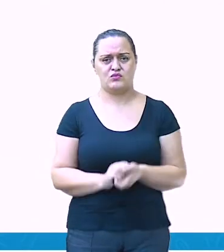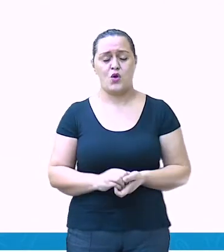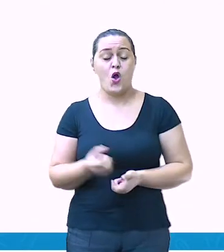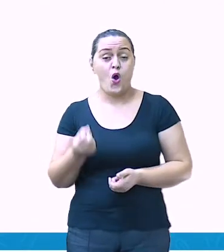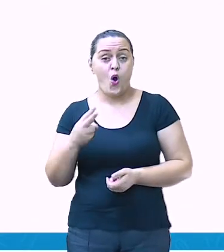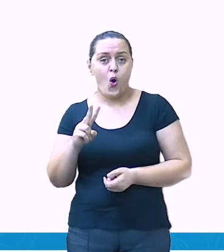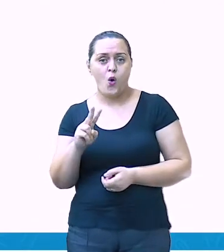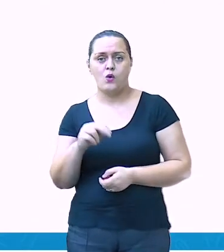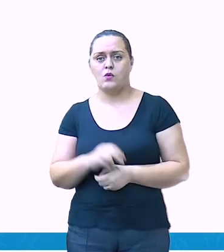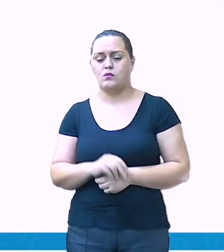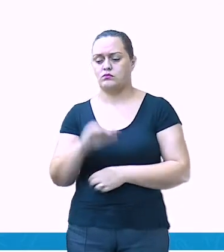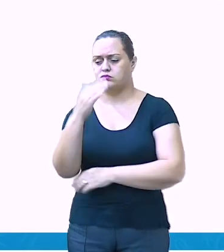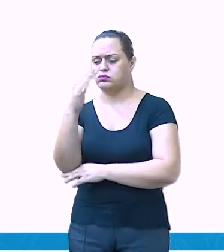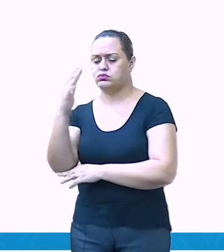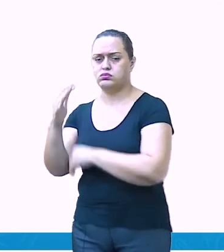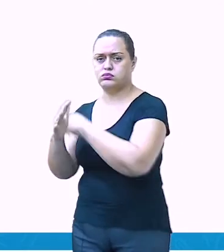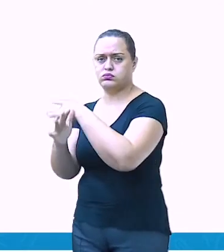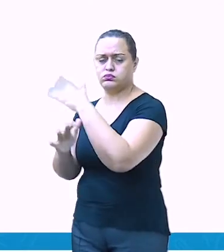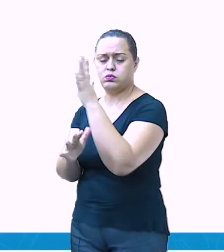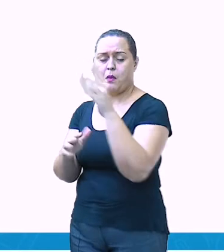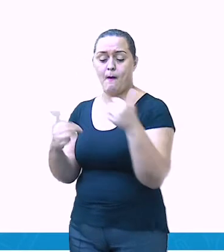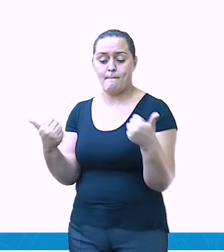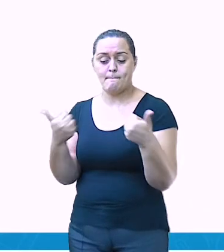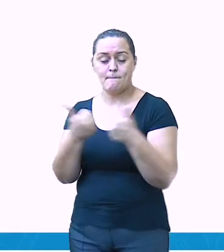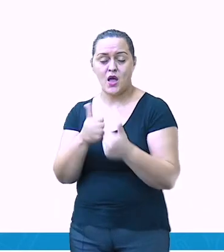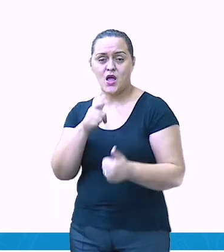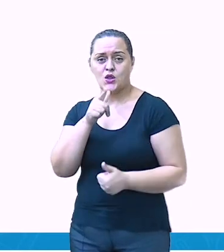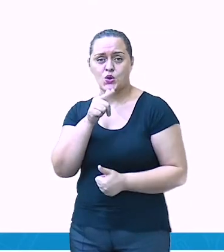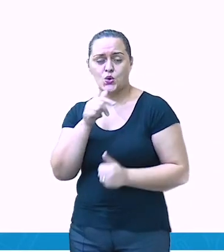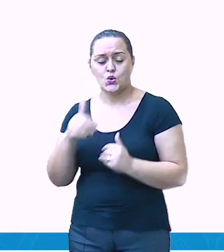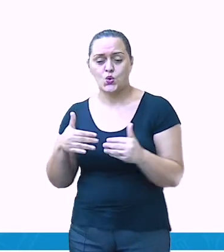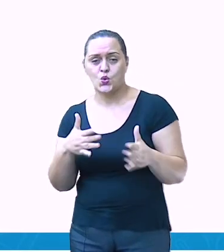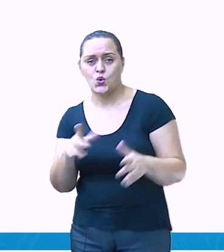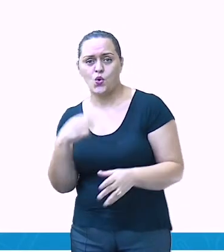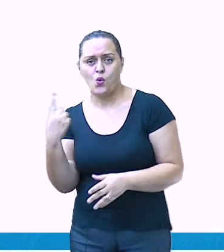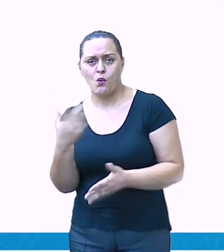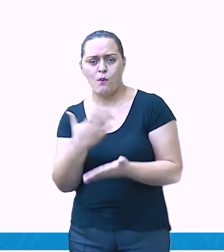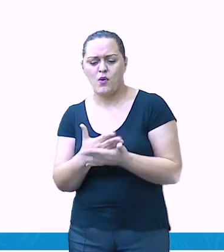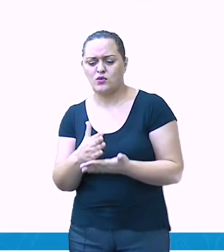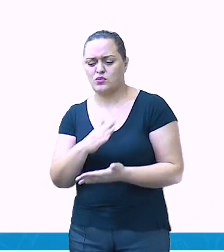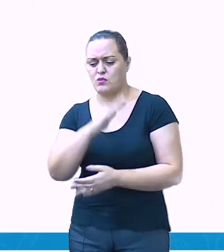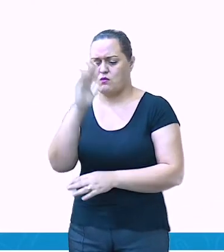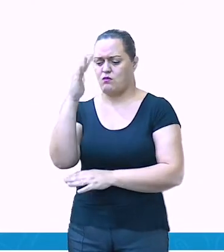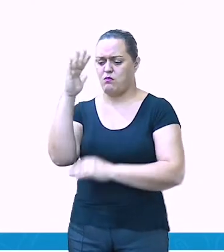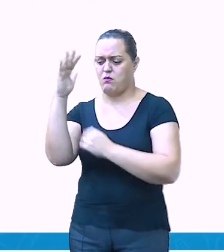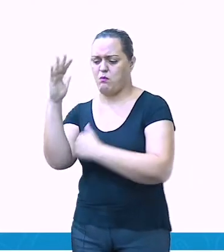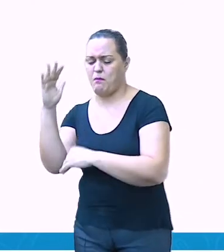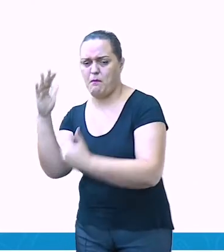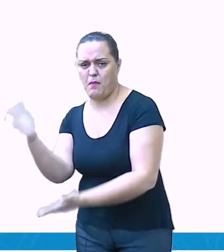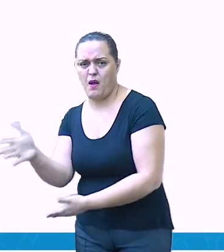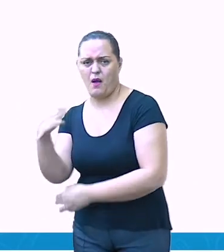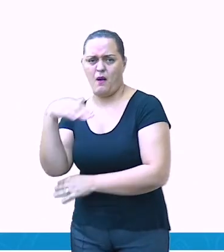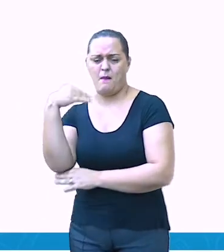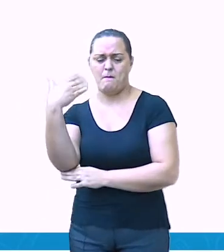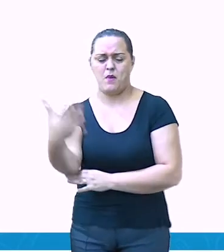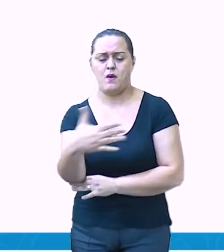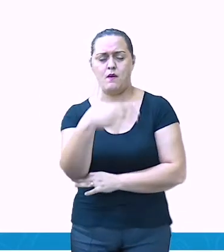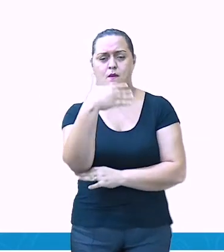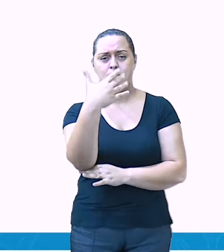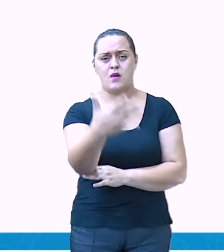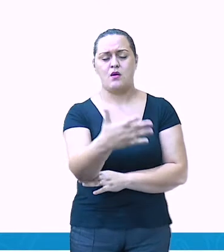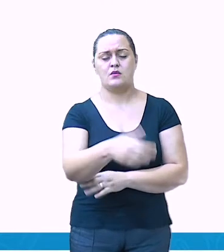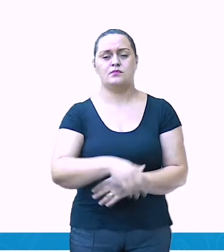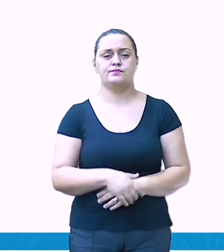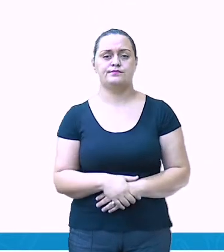destruída, quando por algum meio a gente vai introduzindo muito lixo no nosso rio, tudo